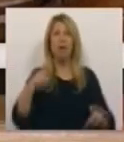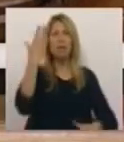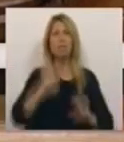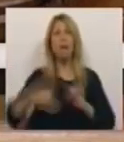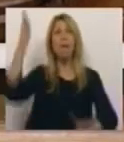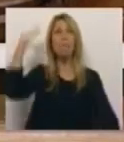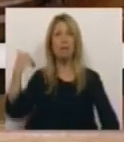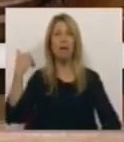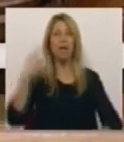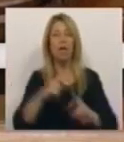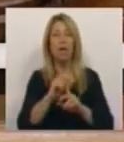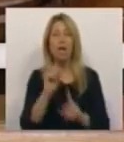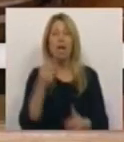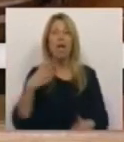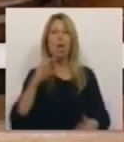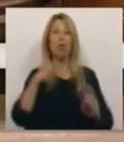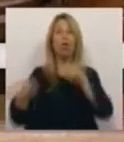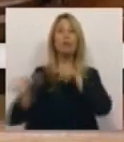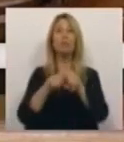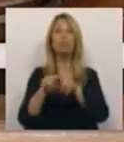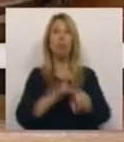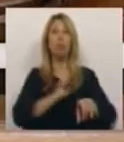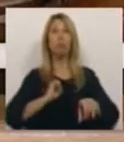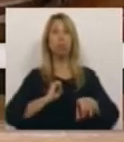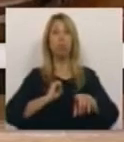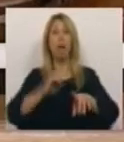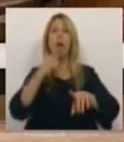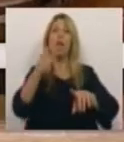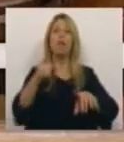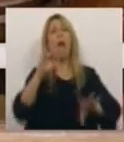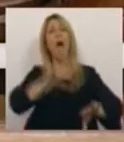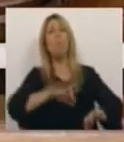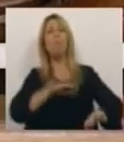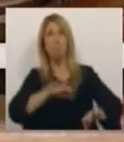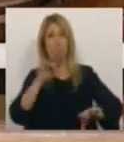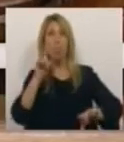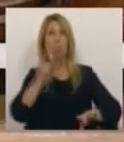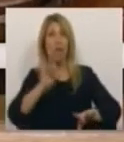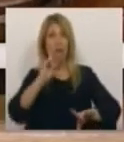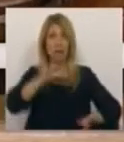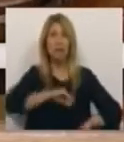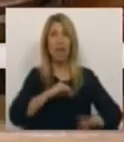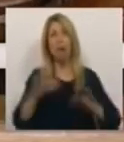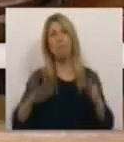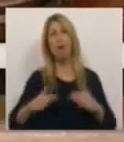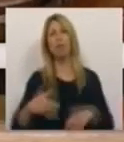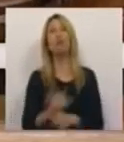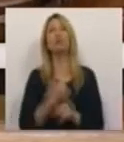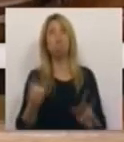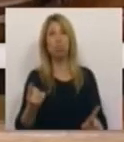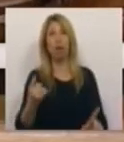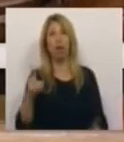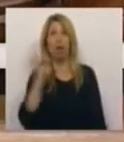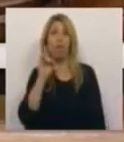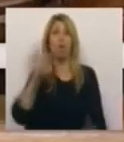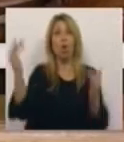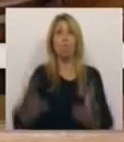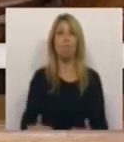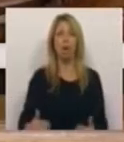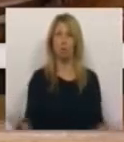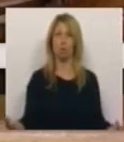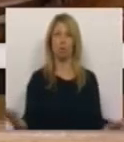polaco defendeu abertamente que as mulheres devem ter salários mais baixos porque são seres inferiores. Lamentável. Em Portugal, as